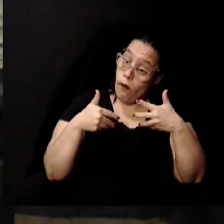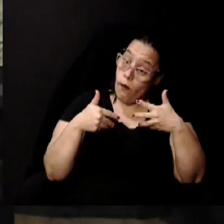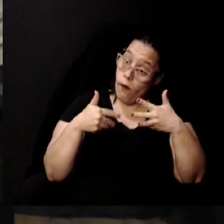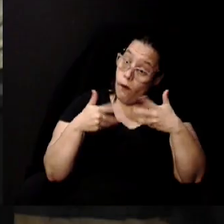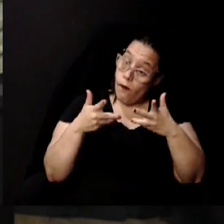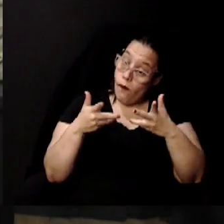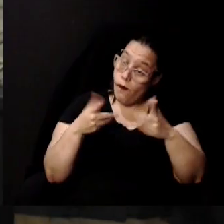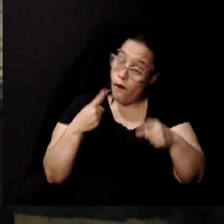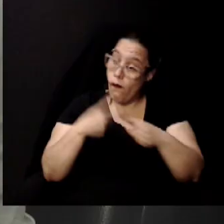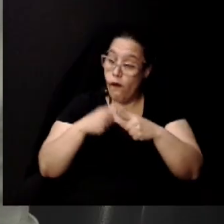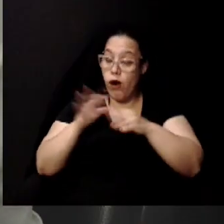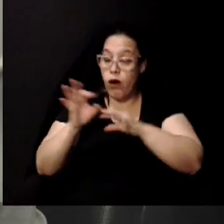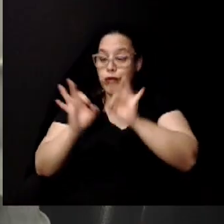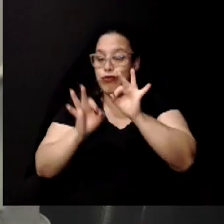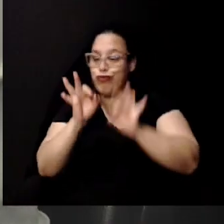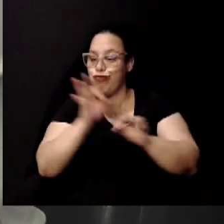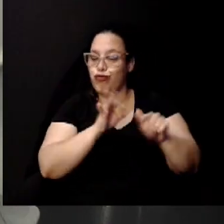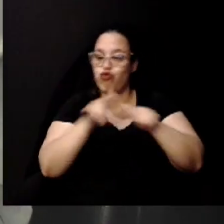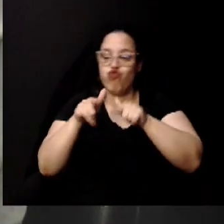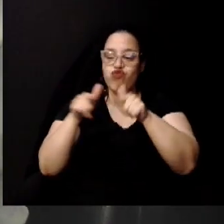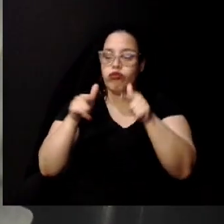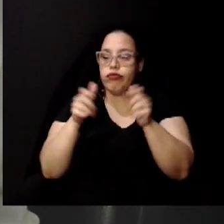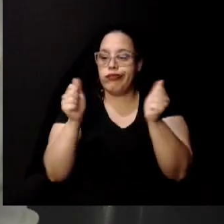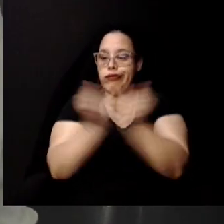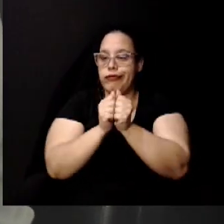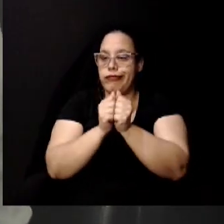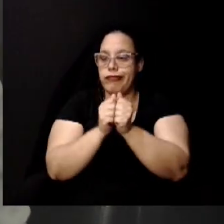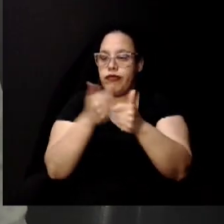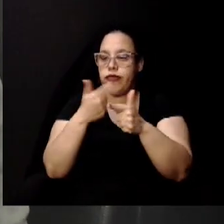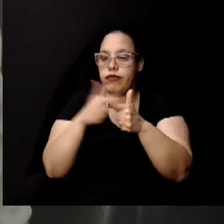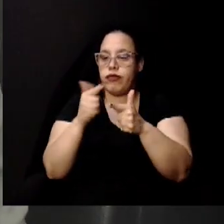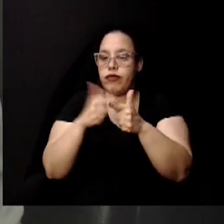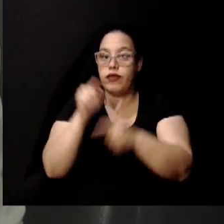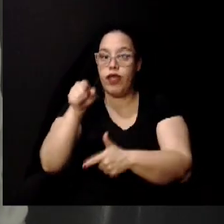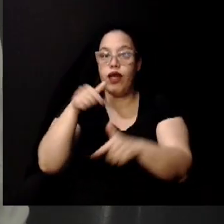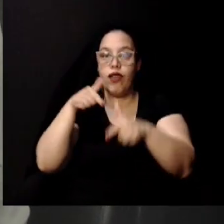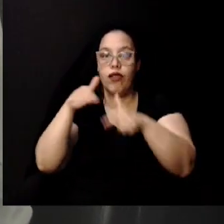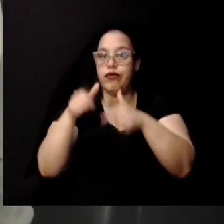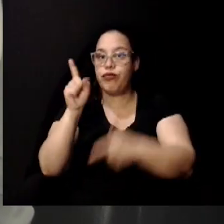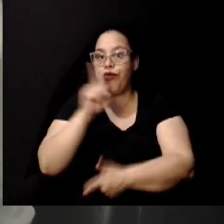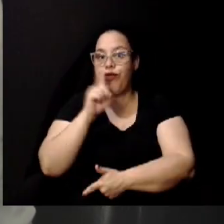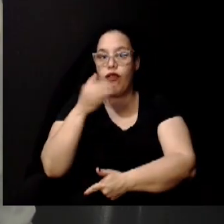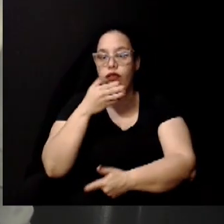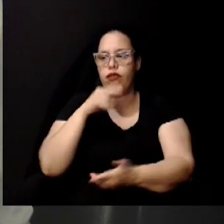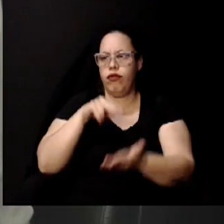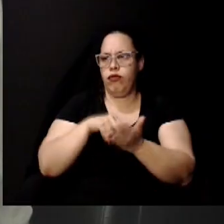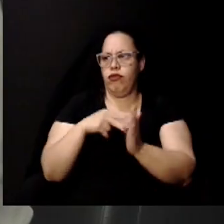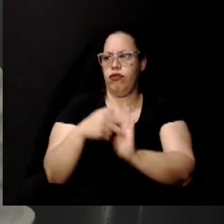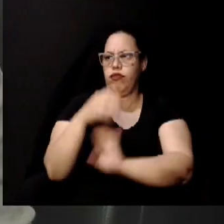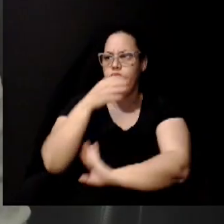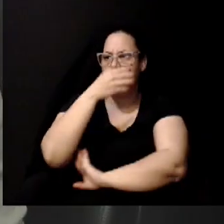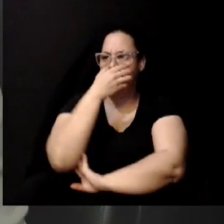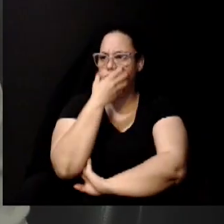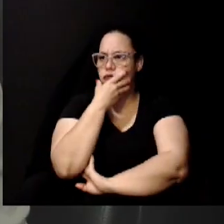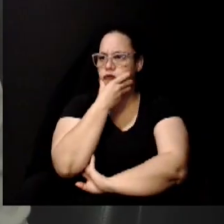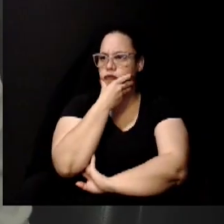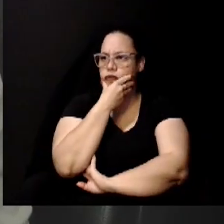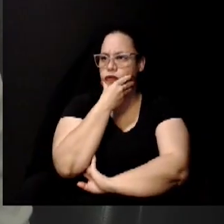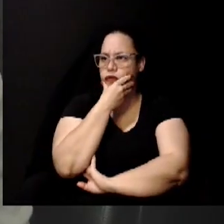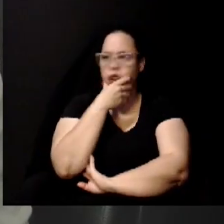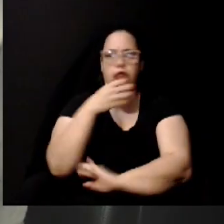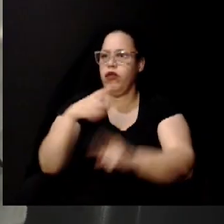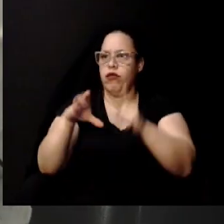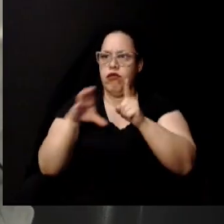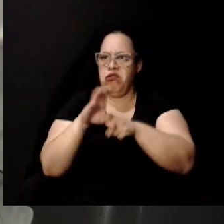vida, né? Agora, o problema é quando aquele trabalho não faz o menor sentido, quando você não tem autonomia nenhuma sobre